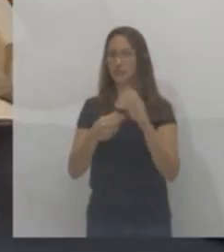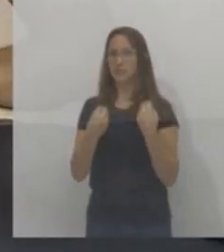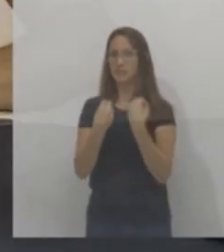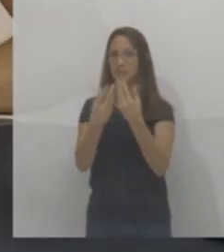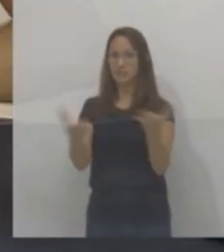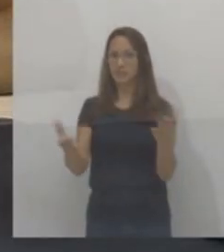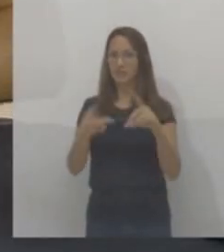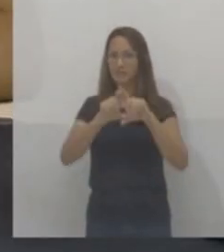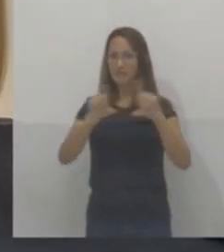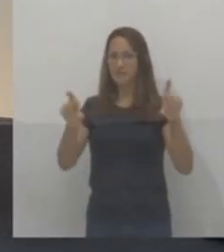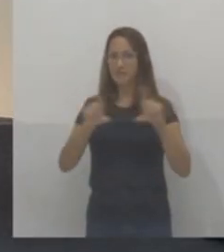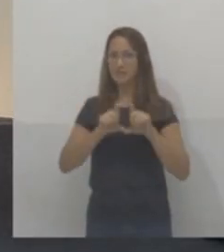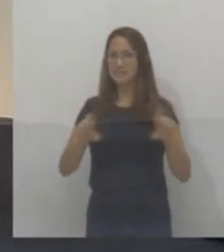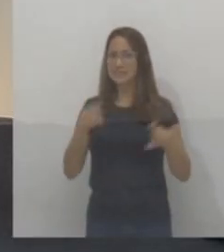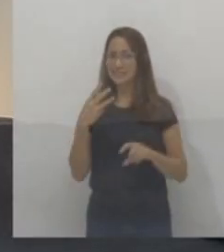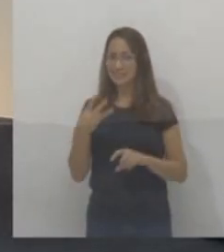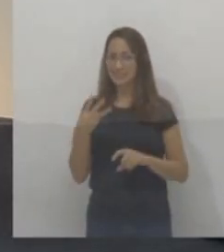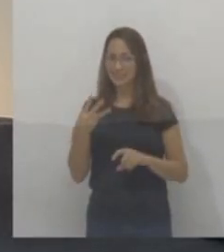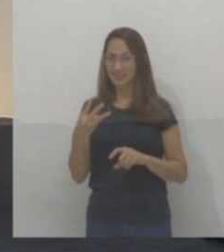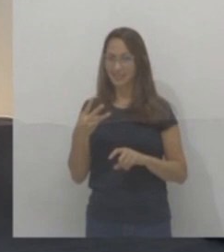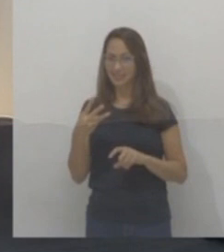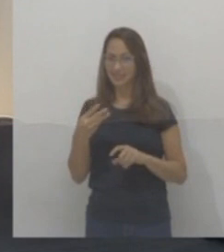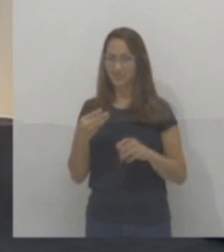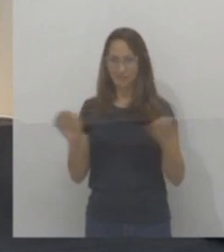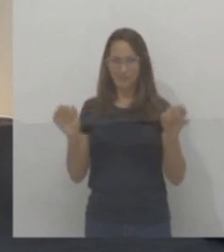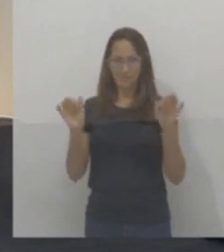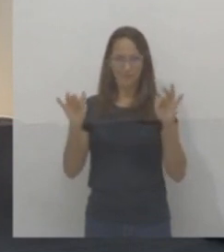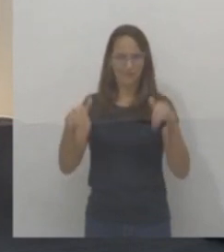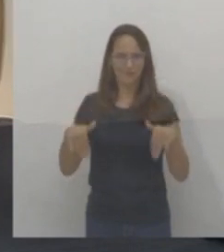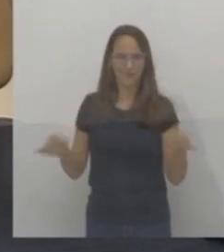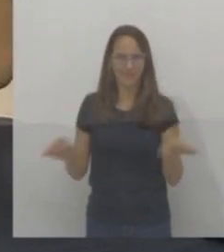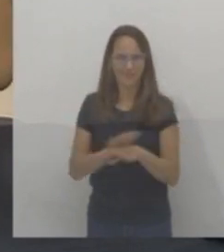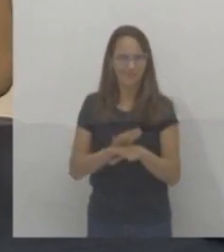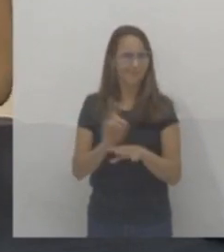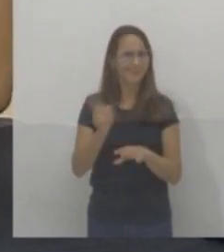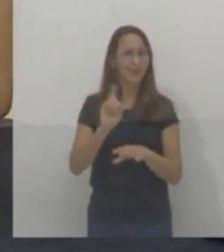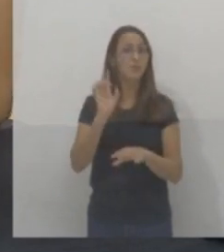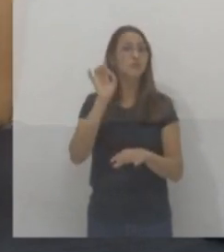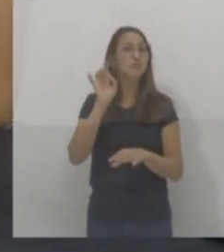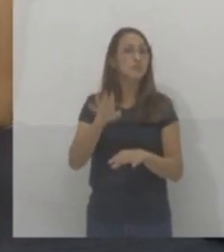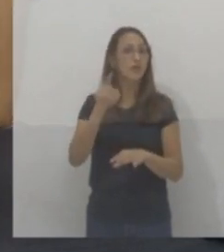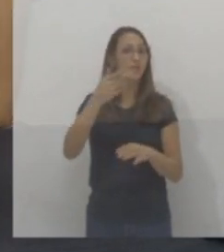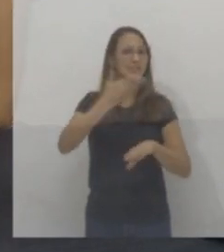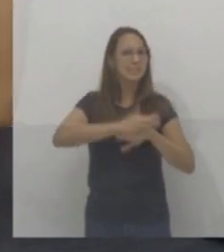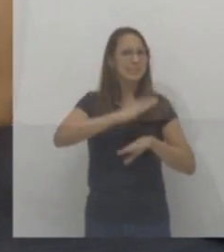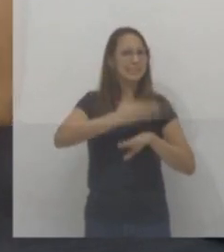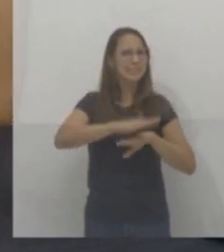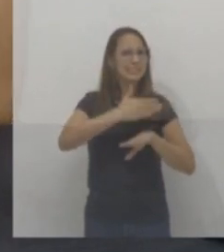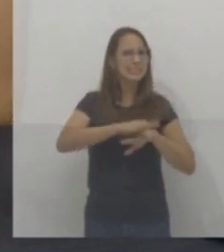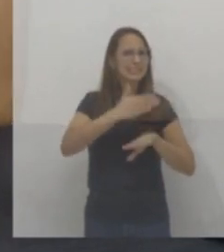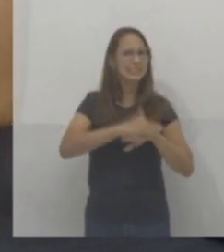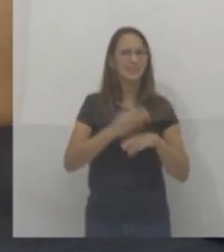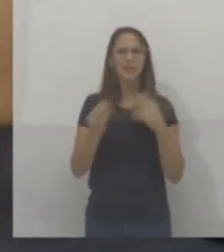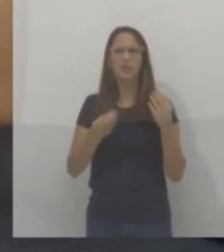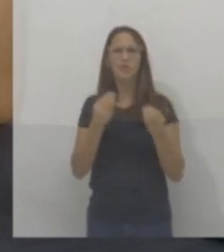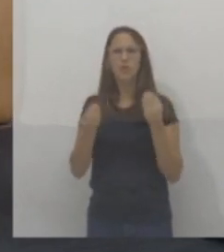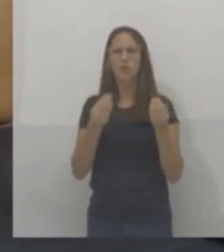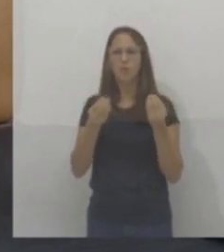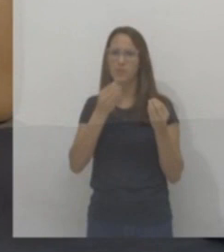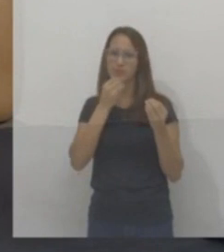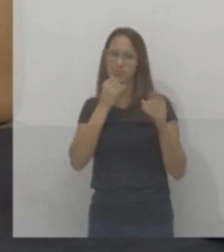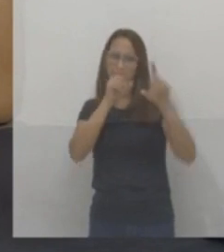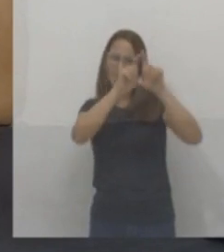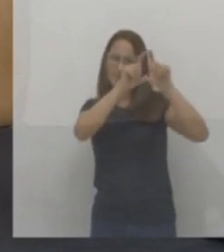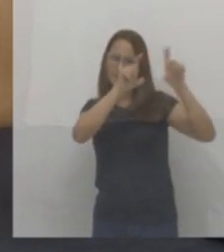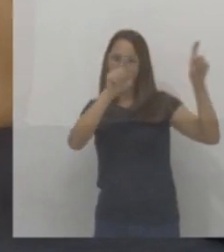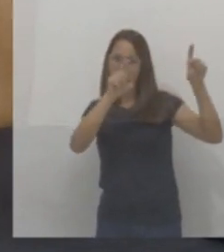aula, não. É um exercício para vocês pensarem de forma lógica que frase no futuro completaria melhor